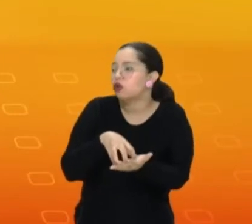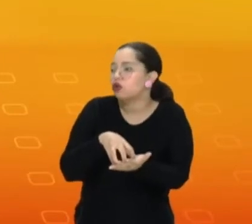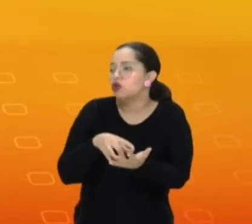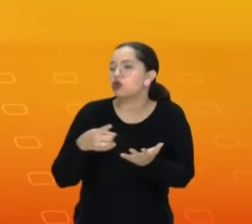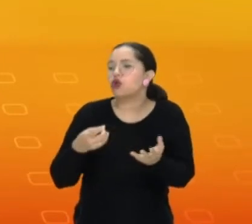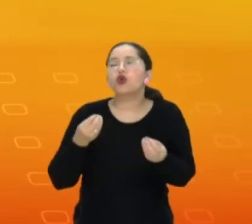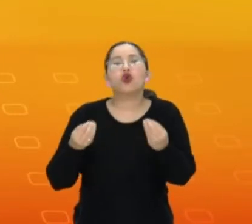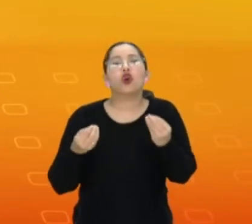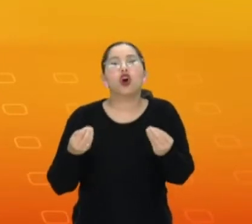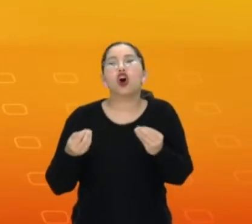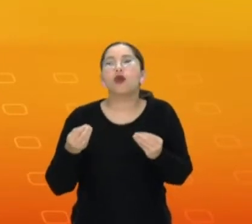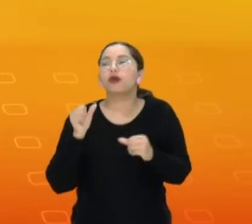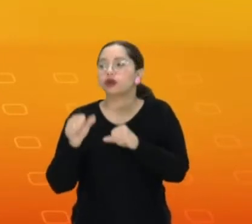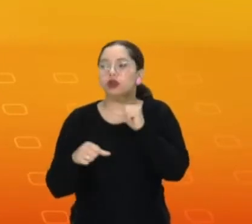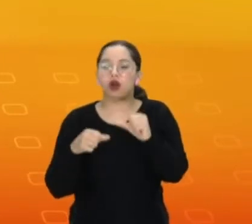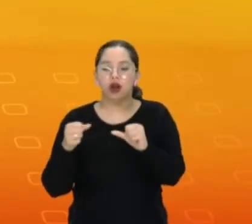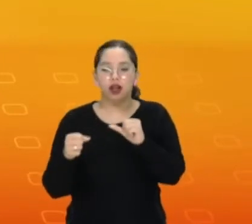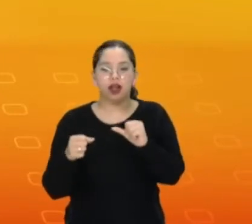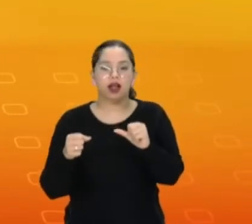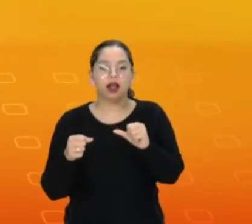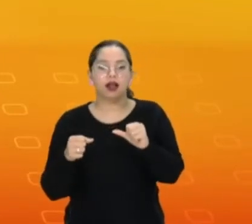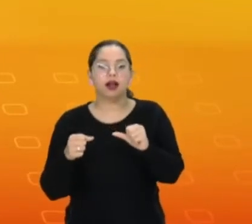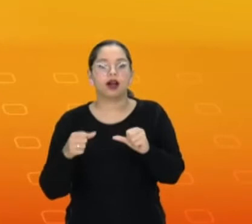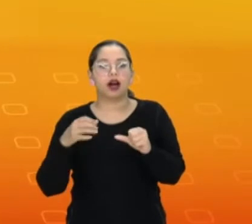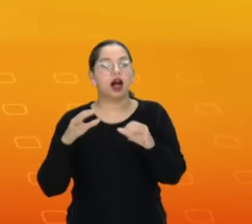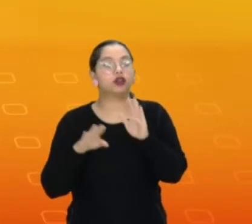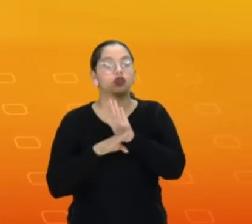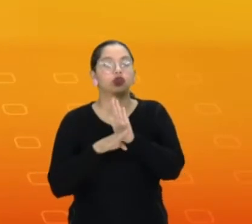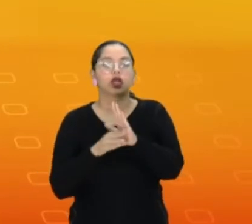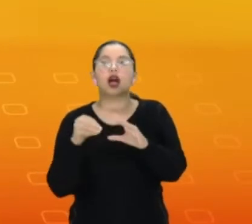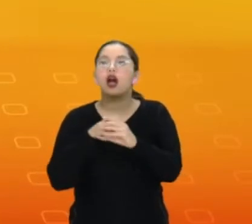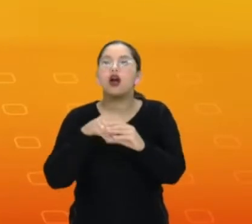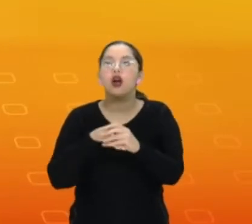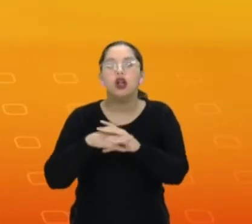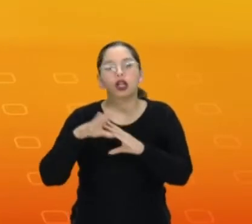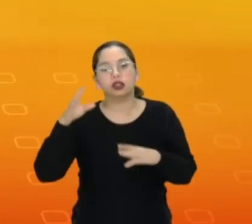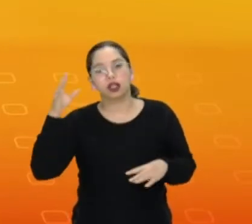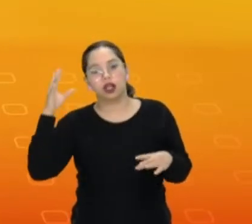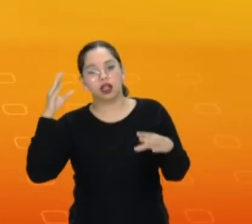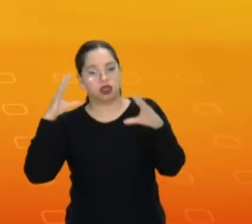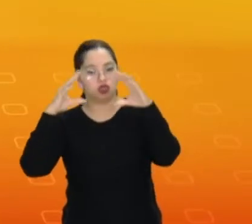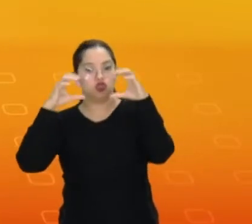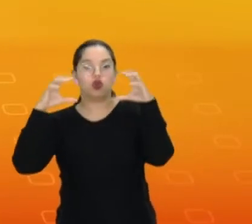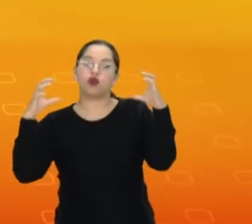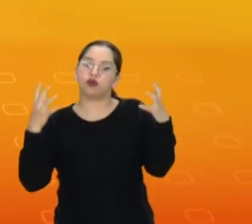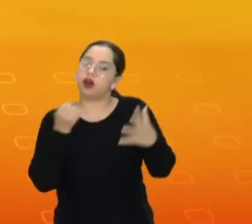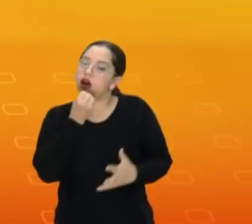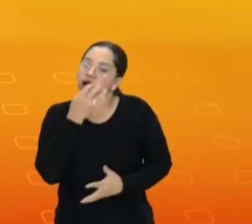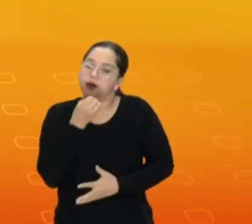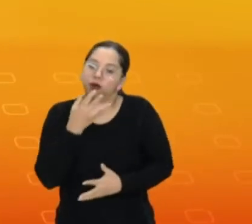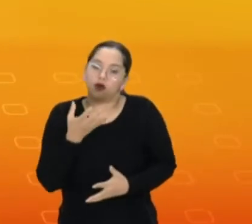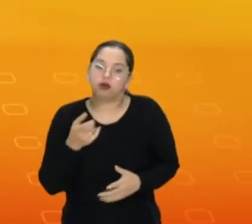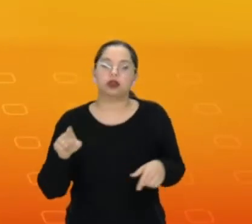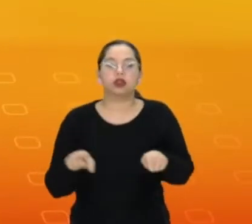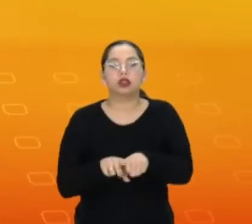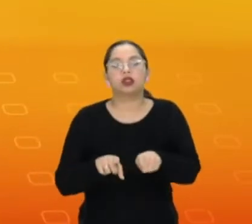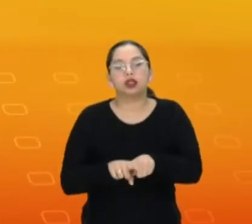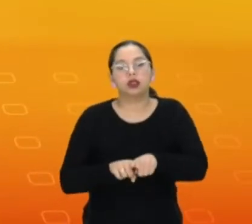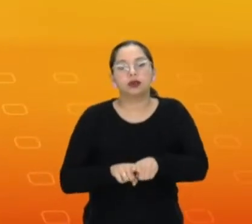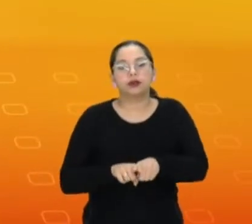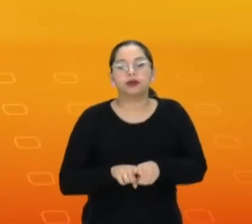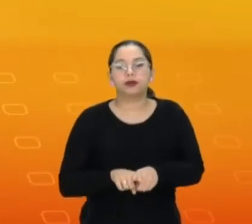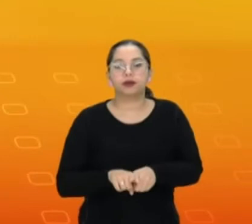suporte né determinado serviço acabou suporte migrar ele sistema de falar são de cor de fim